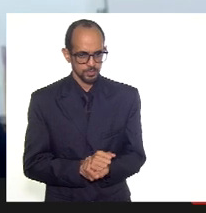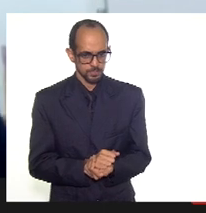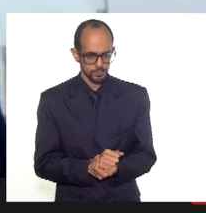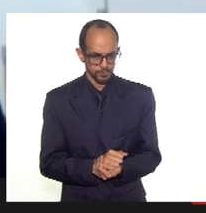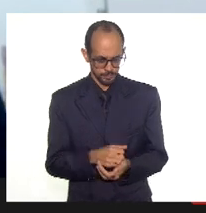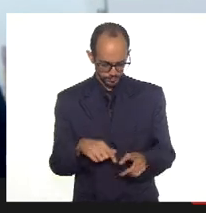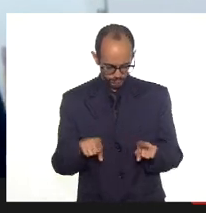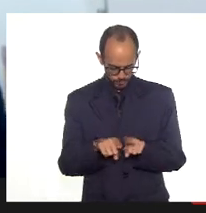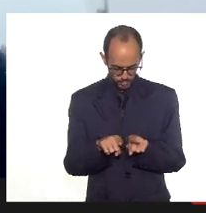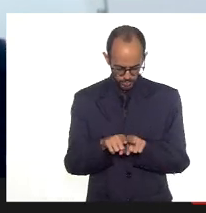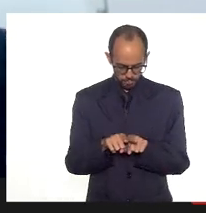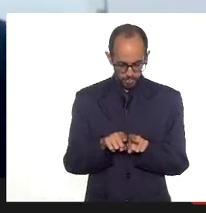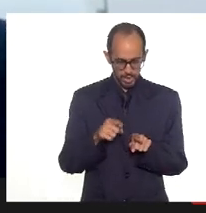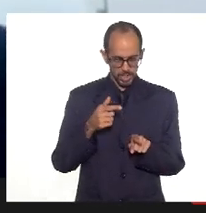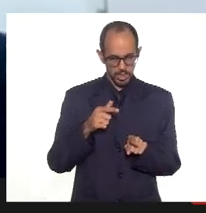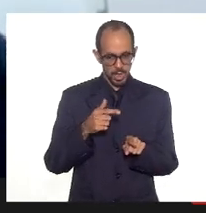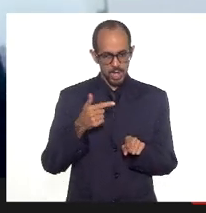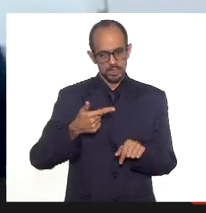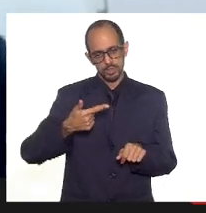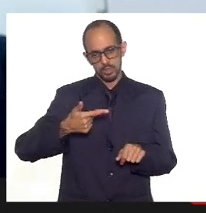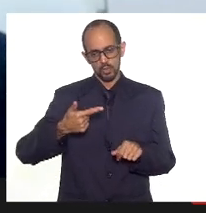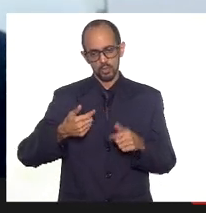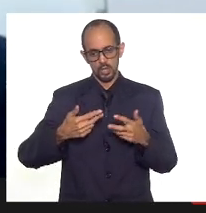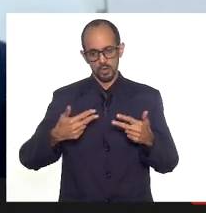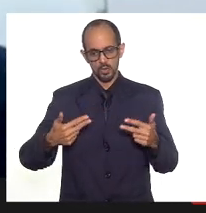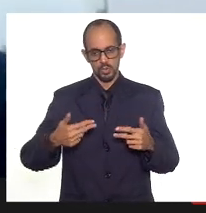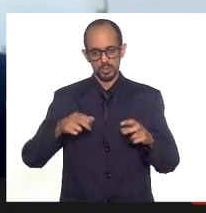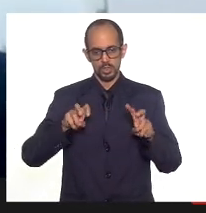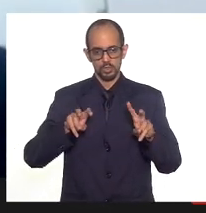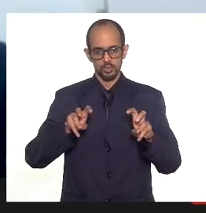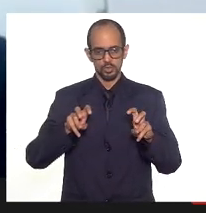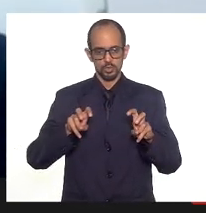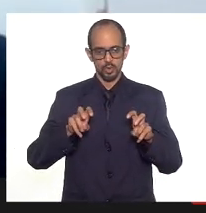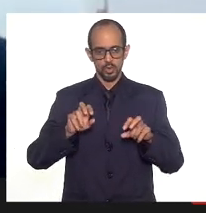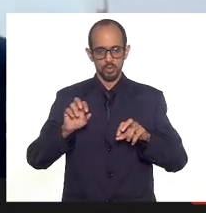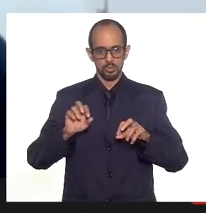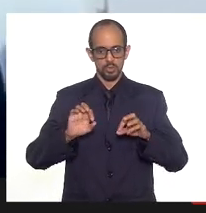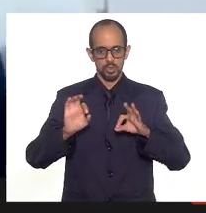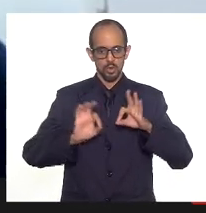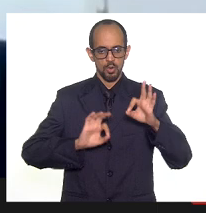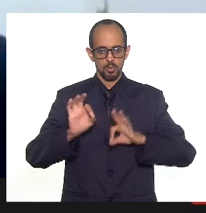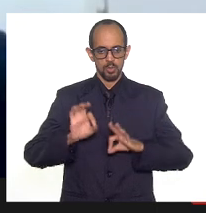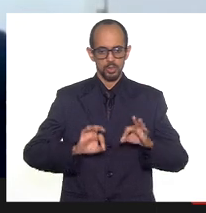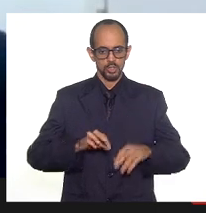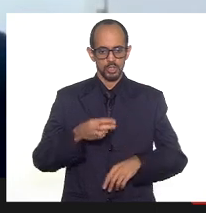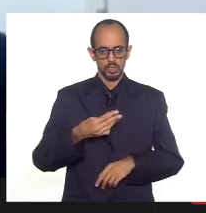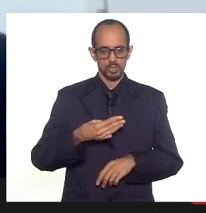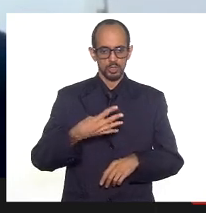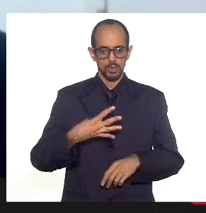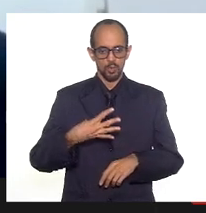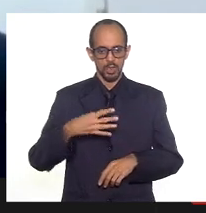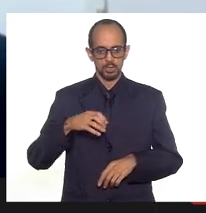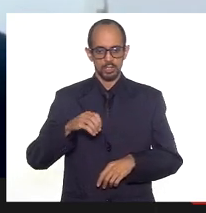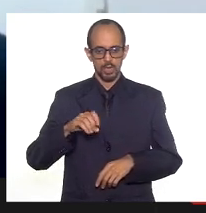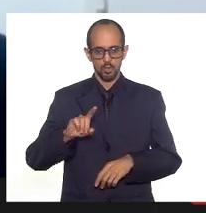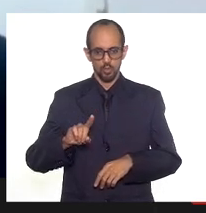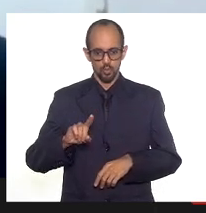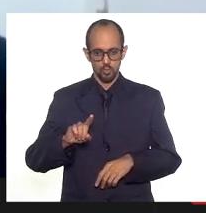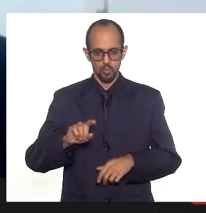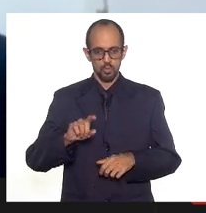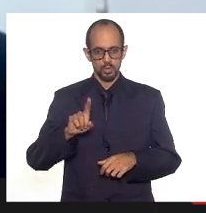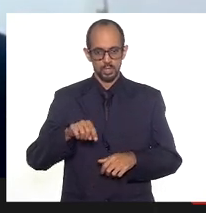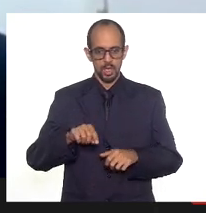O ponto seguinte que eu coloco é sobre o projeto de lei citado, aí, o 7401, que está em tramitação, e por que a gente é